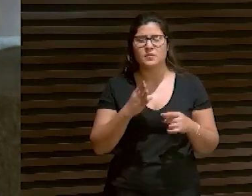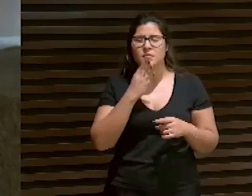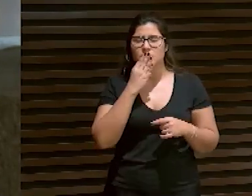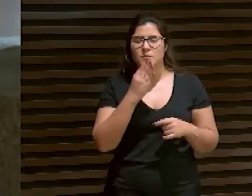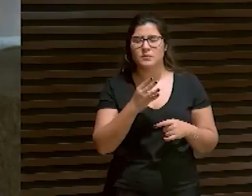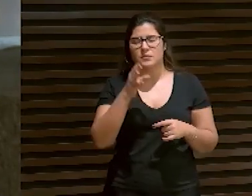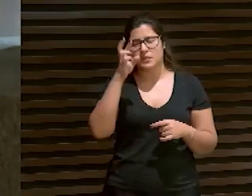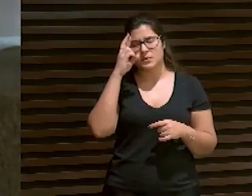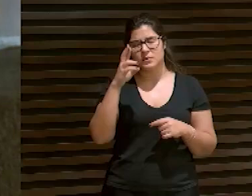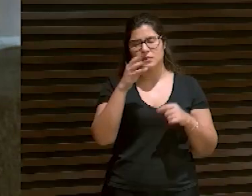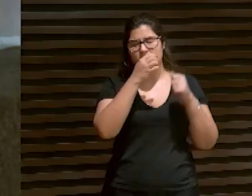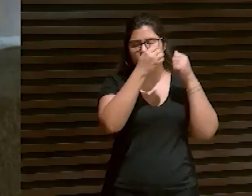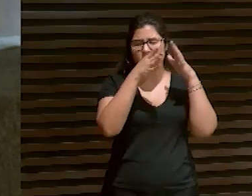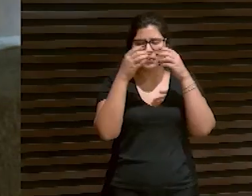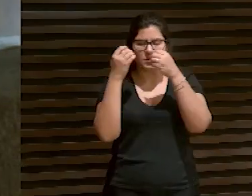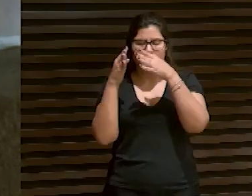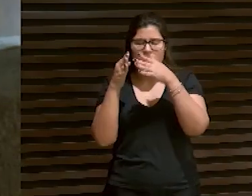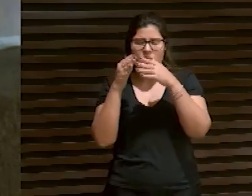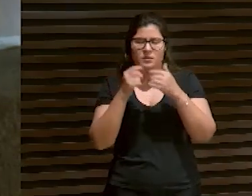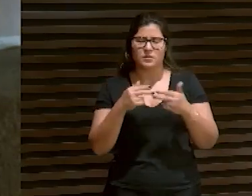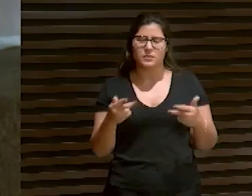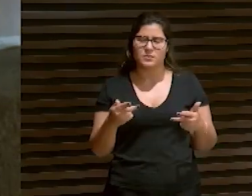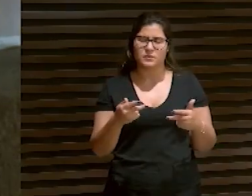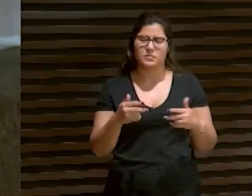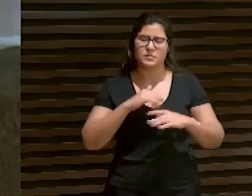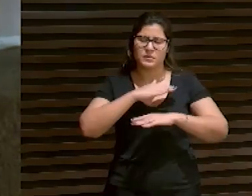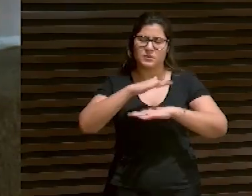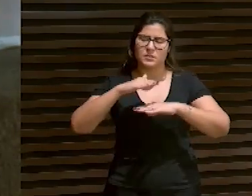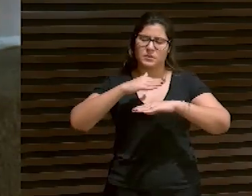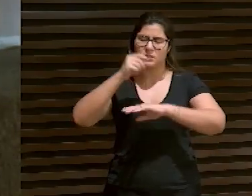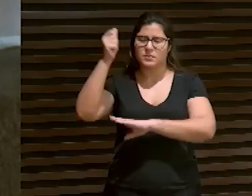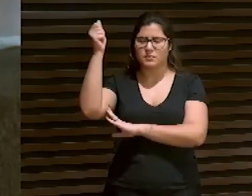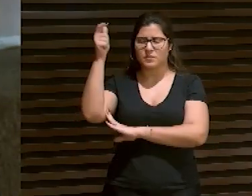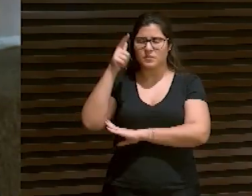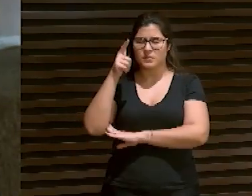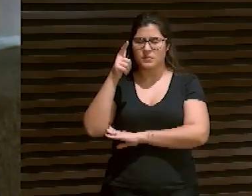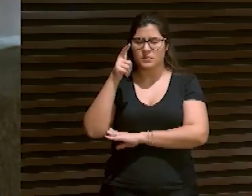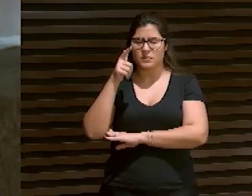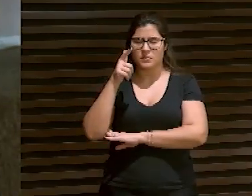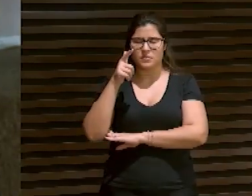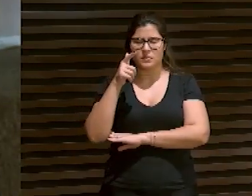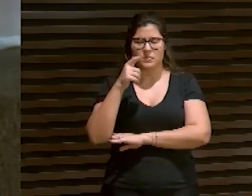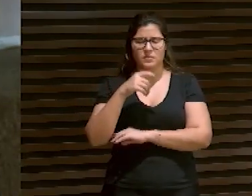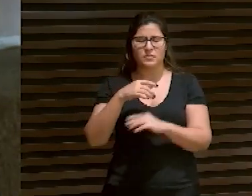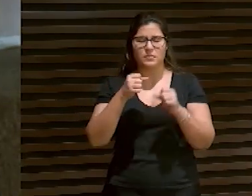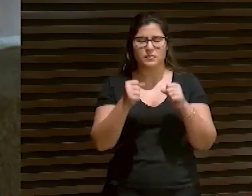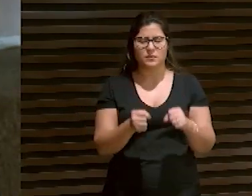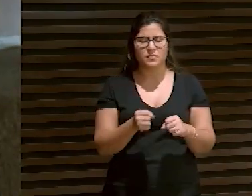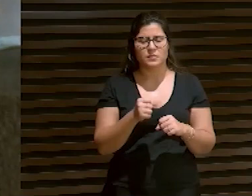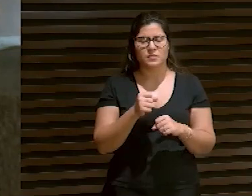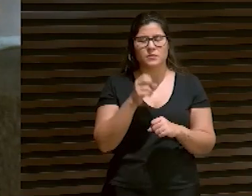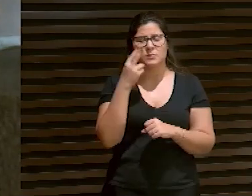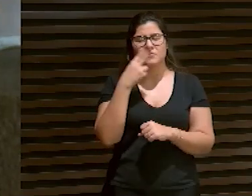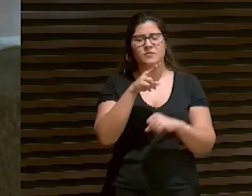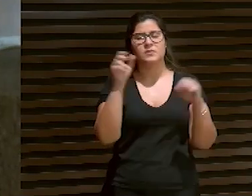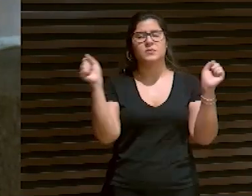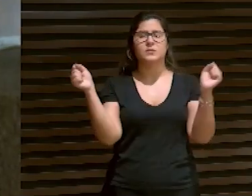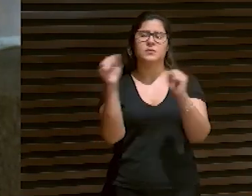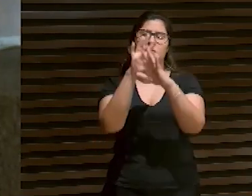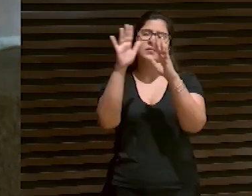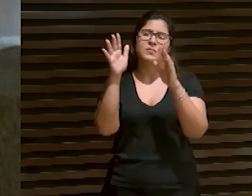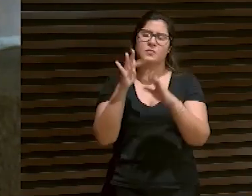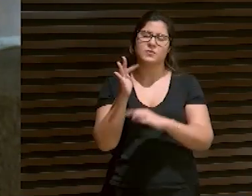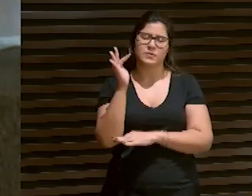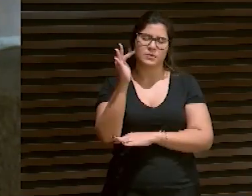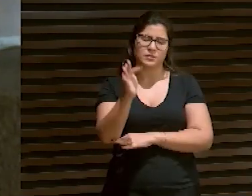possamos olhar para as coisas que estão acima do sol, que possamos olhar para a glória futura, que possamos